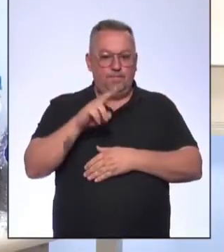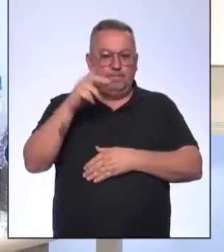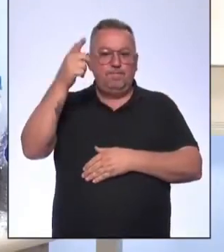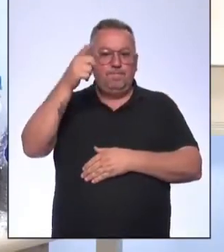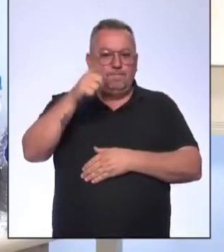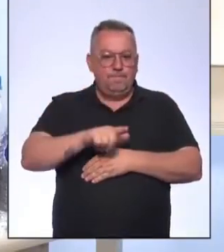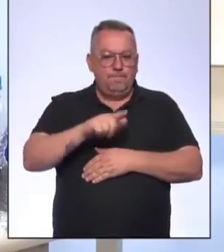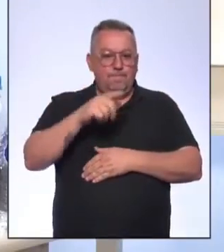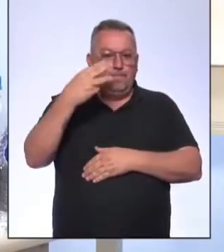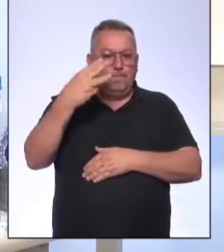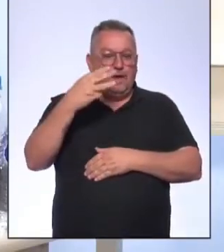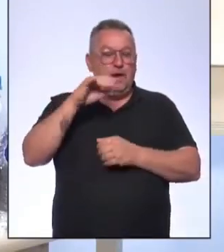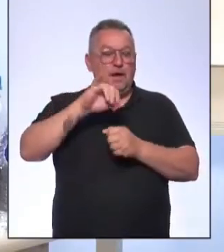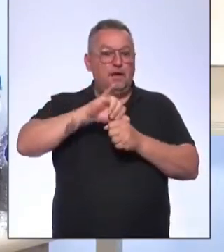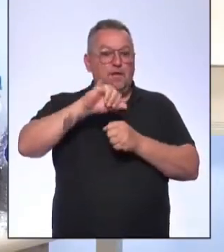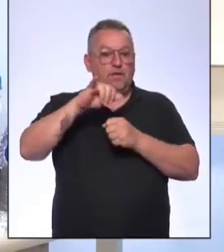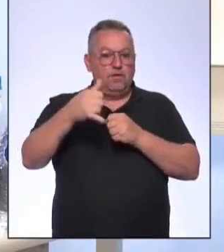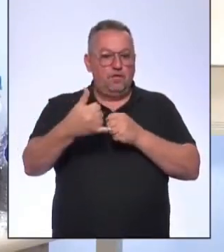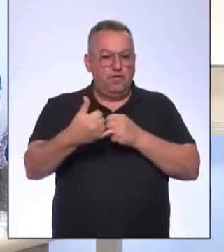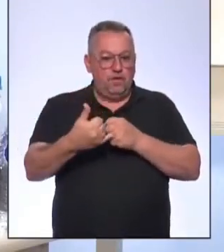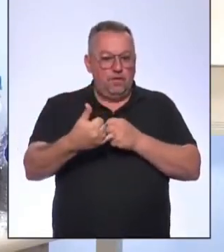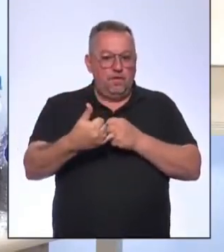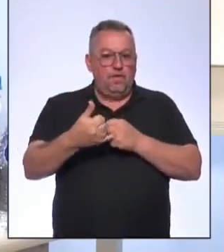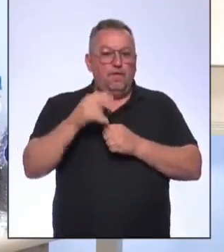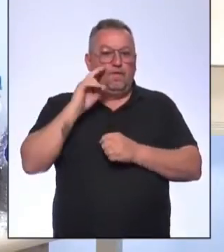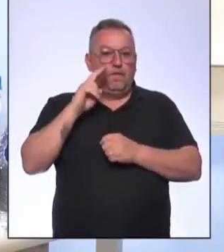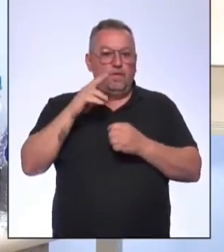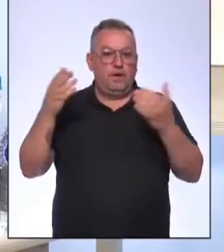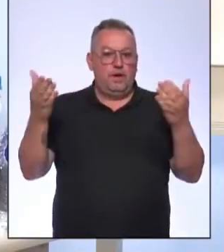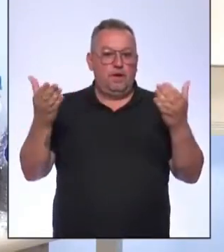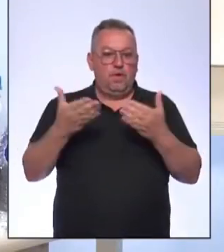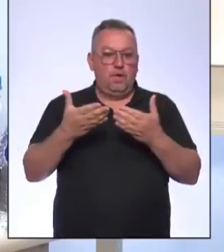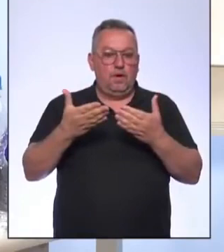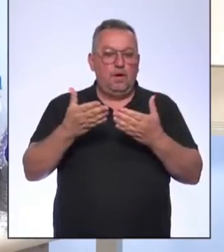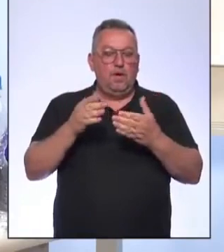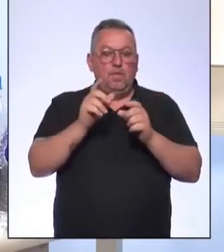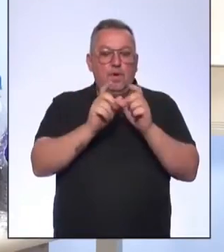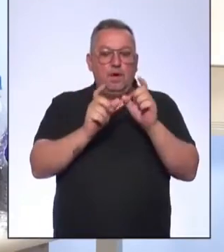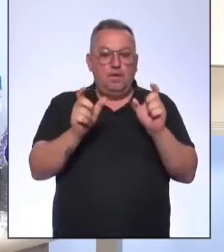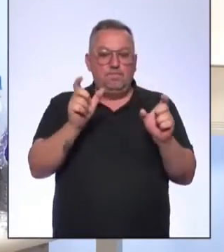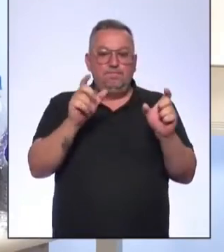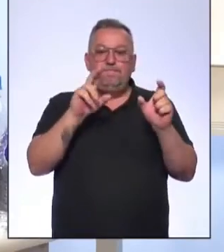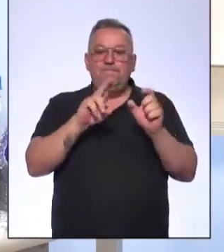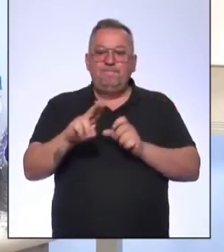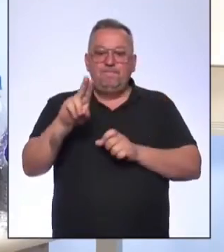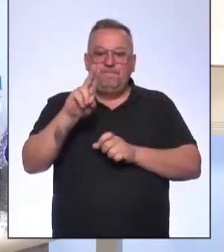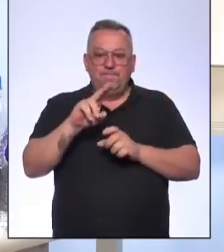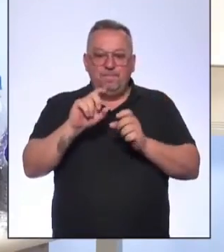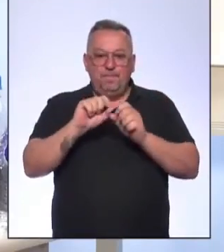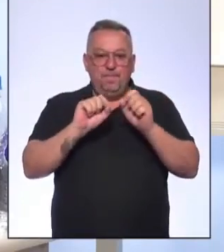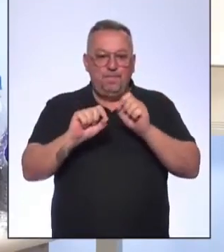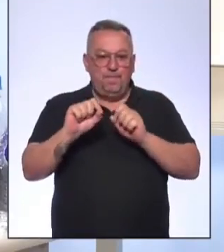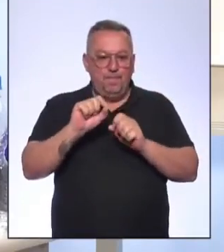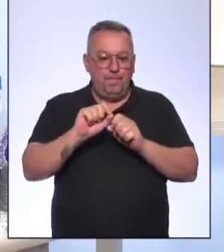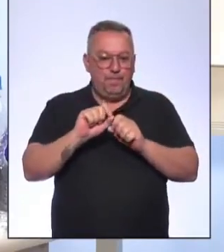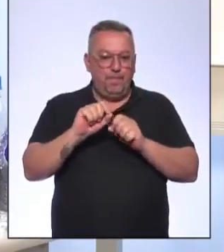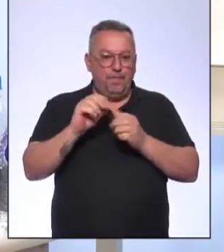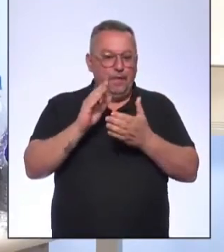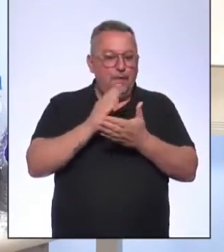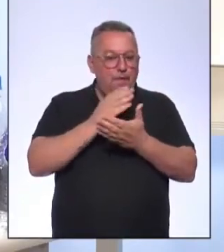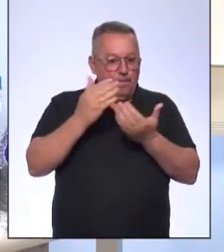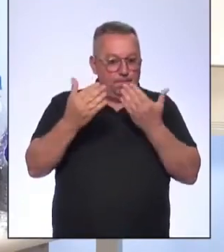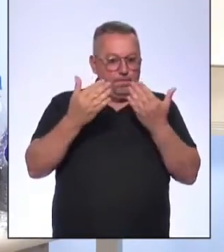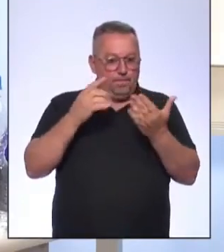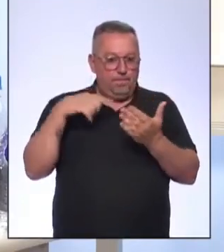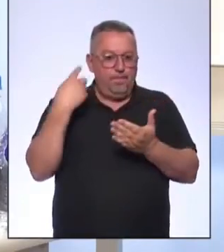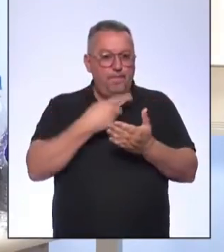novamente 3 adjetivos. Vamos rever agora palavras que vocês podem usar para fazer essas comparações que a gente